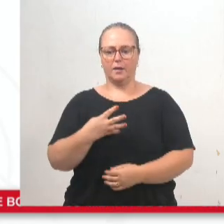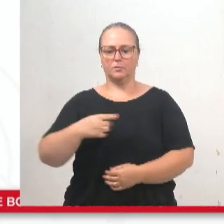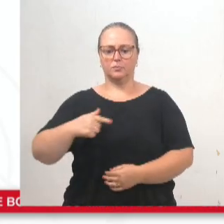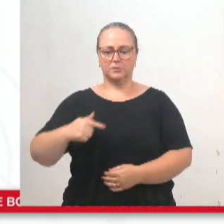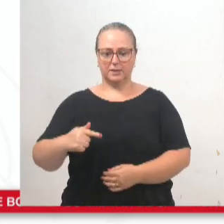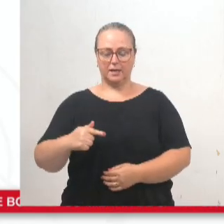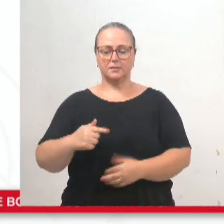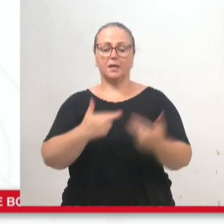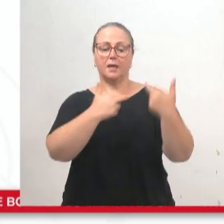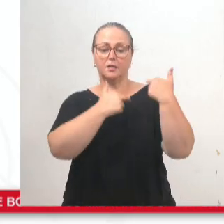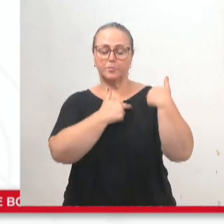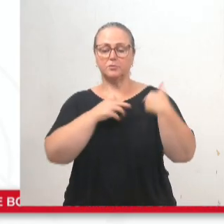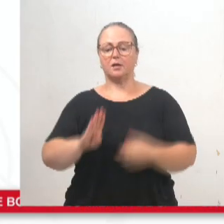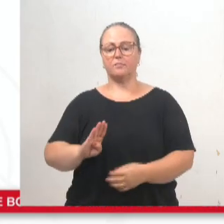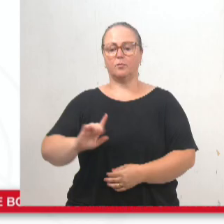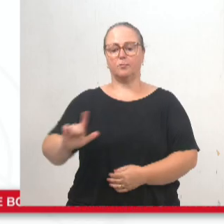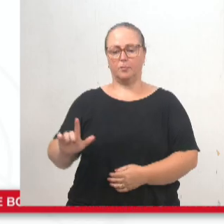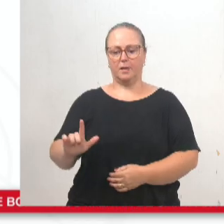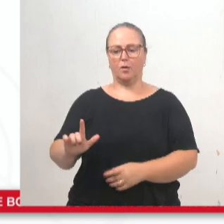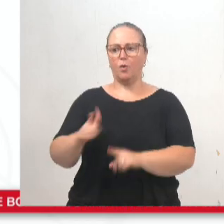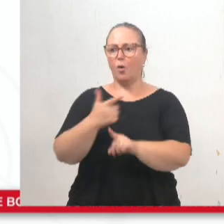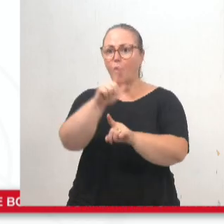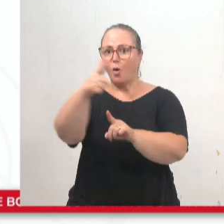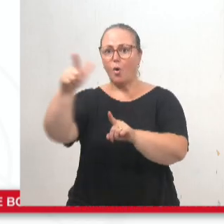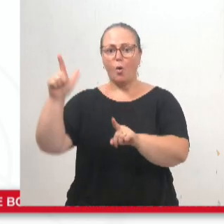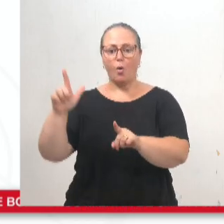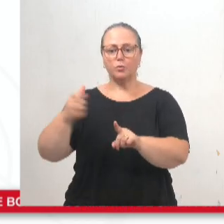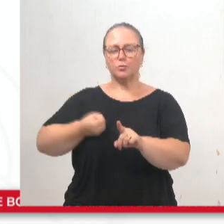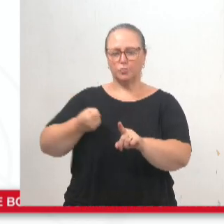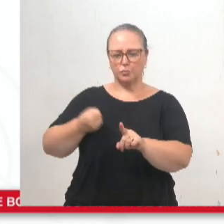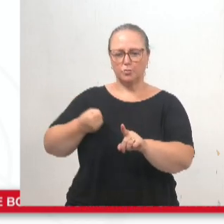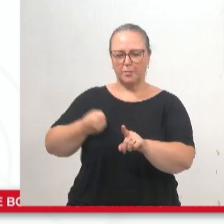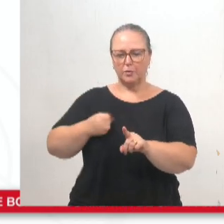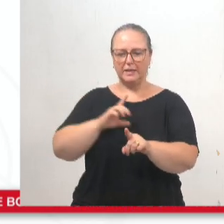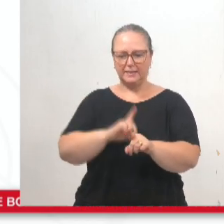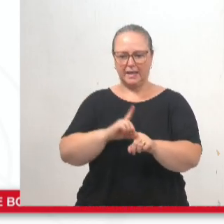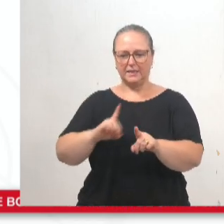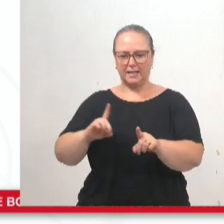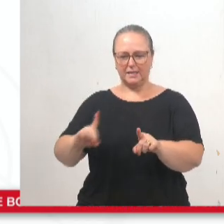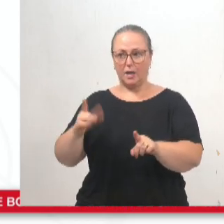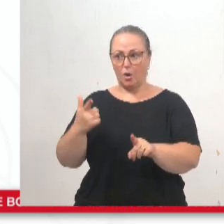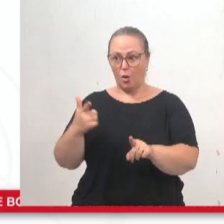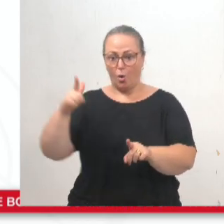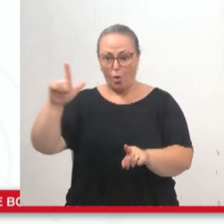nós teremos 3 centrais divididas por DDD, e nessas centrais vamos ter a